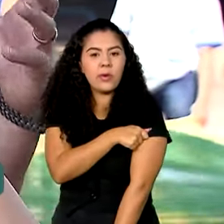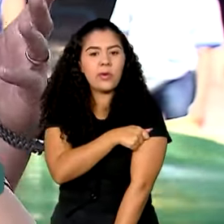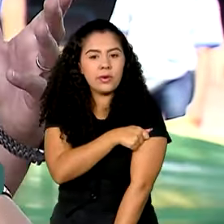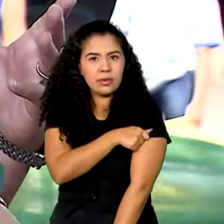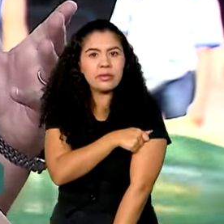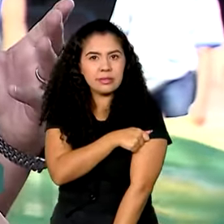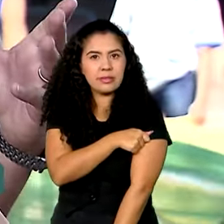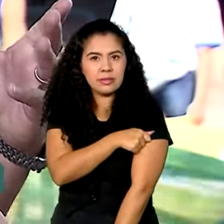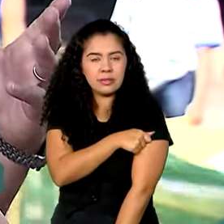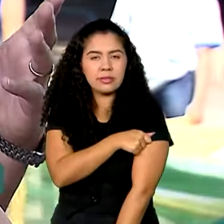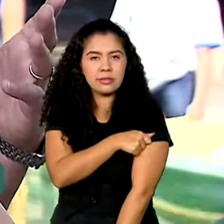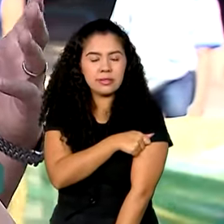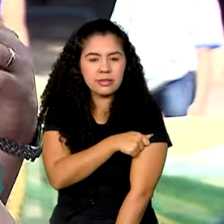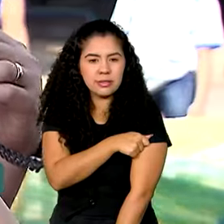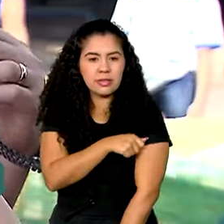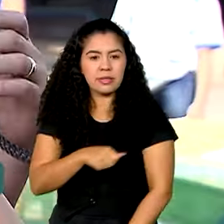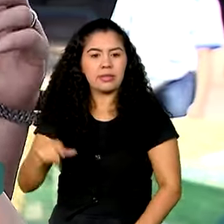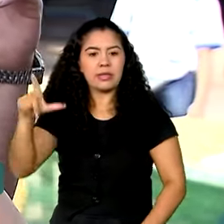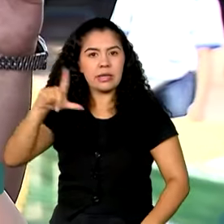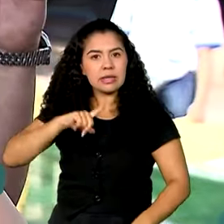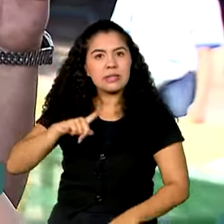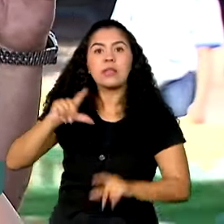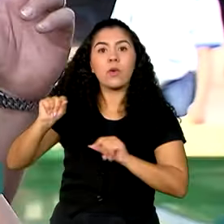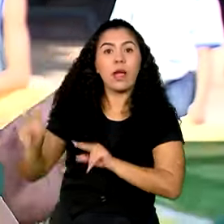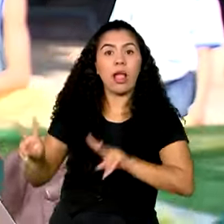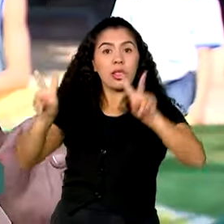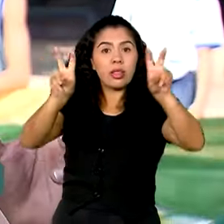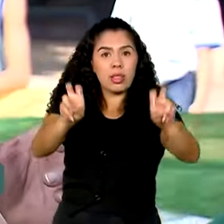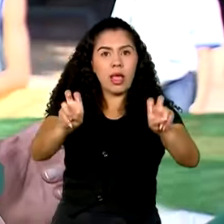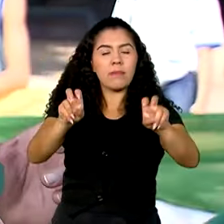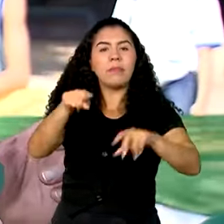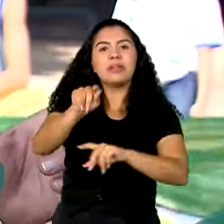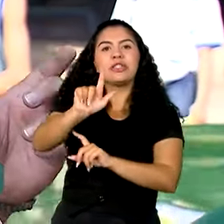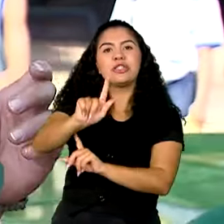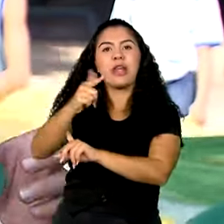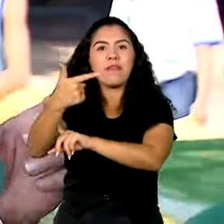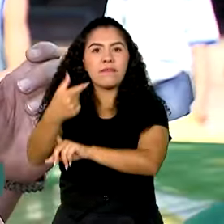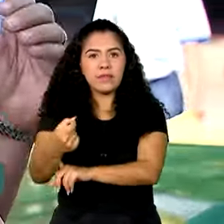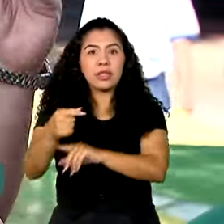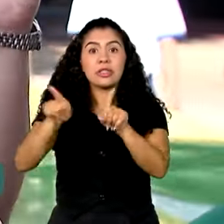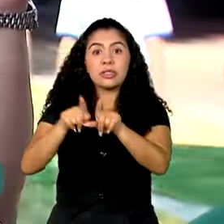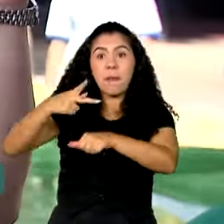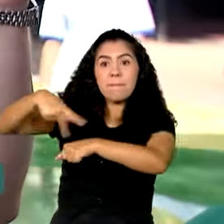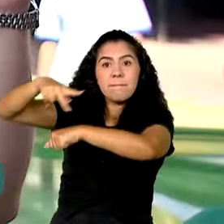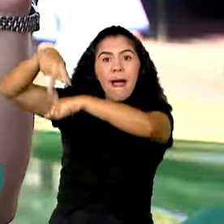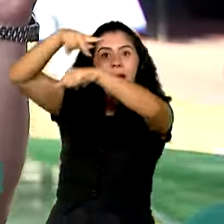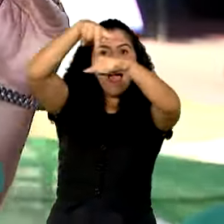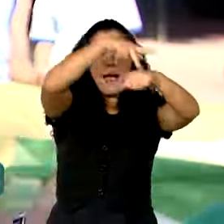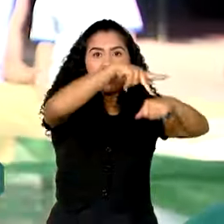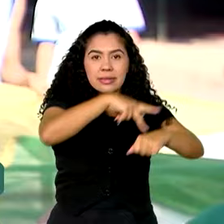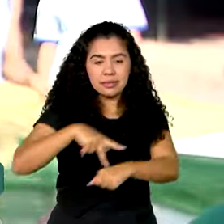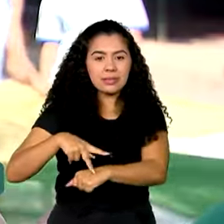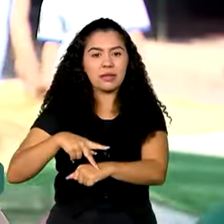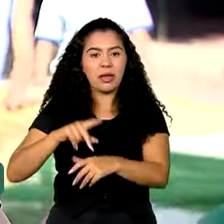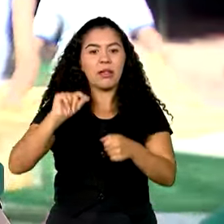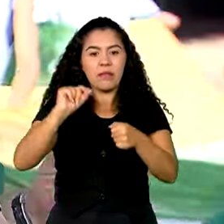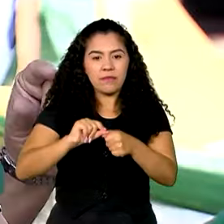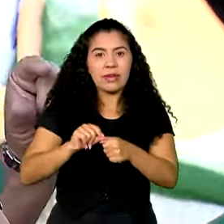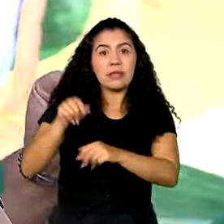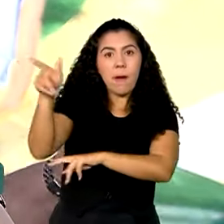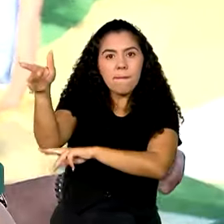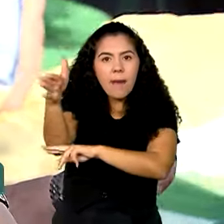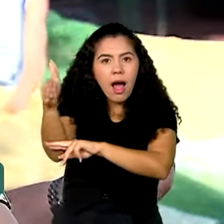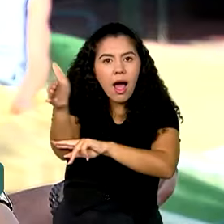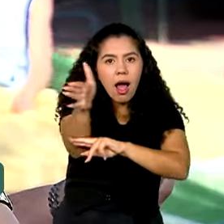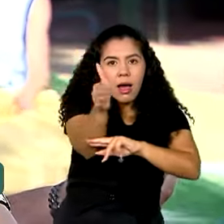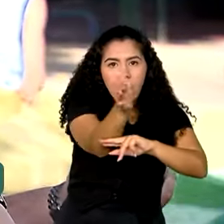a bandeira, né, do G20 com todos os países, nós pedimos para se colocasse a bandeira mesmo daquele país,